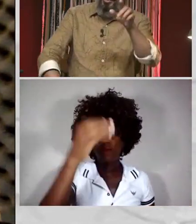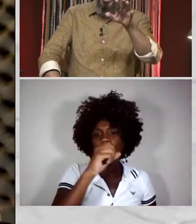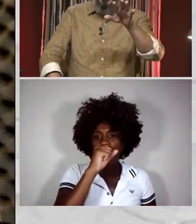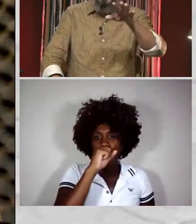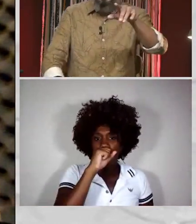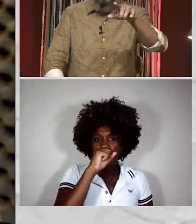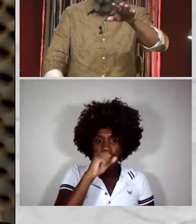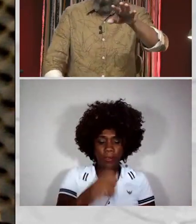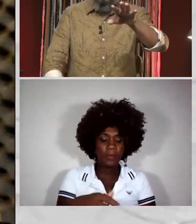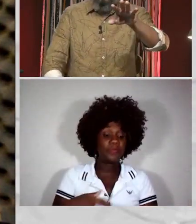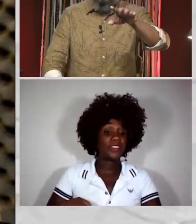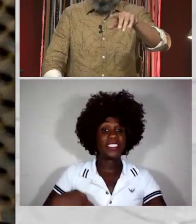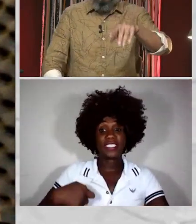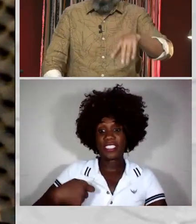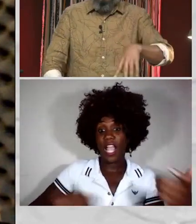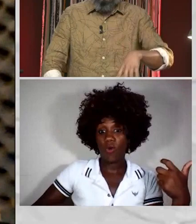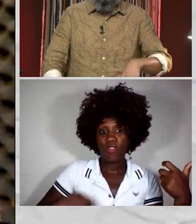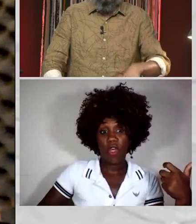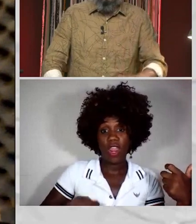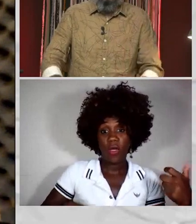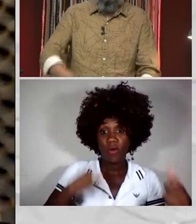com o violão aí?